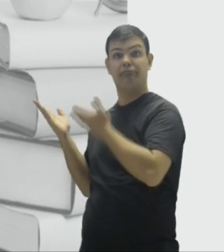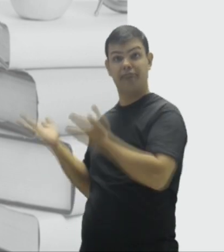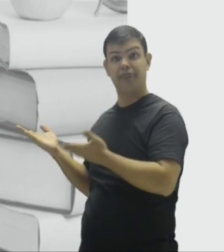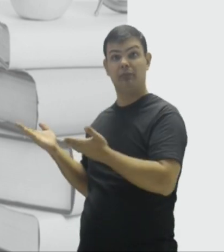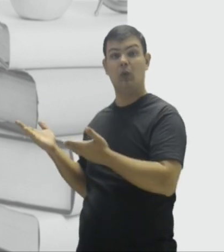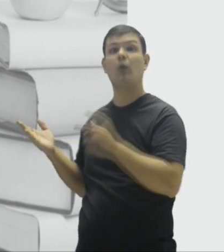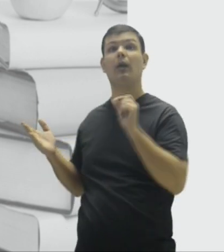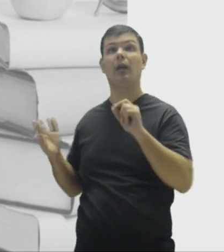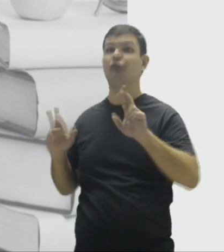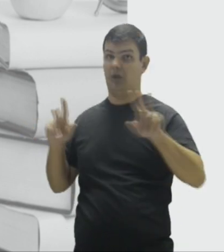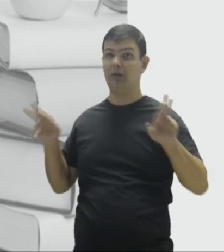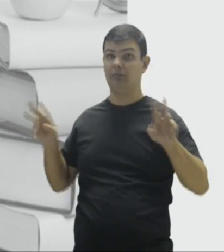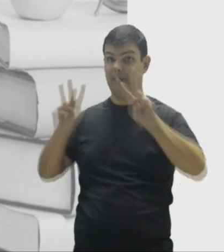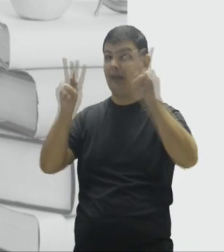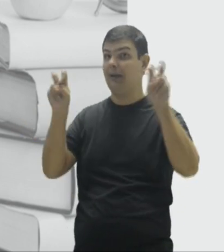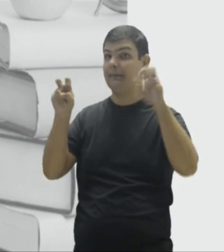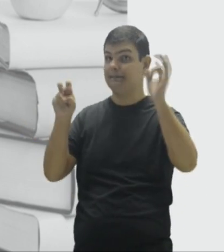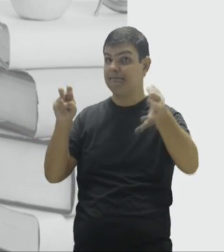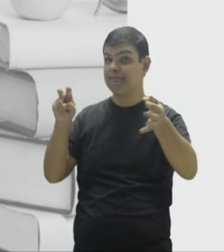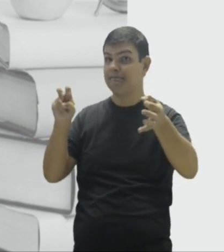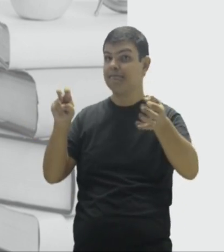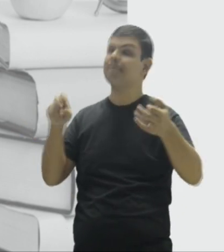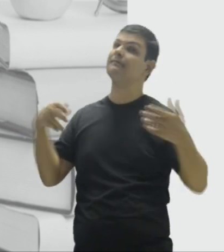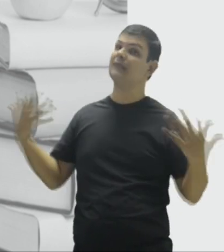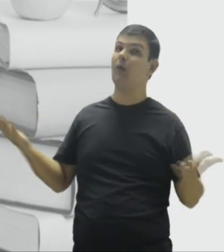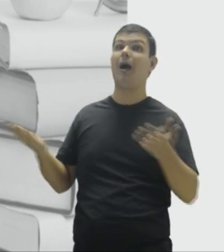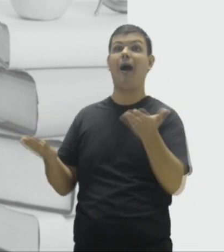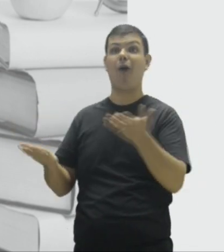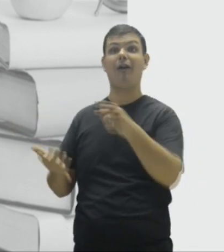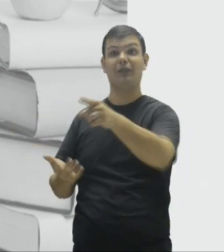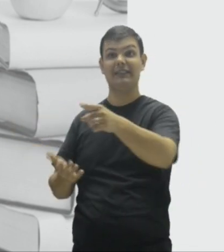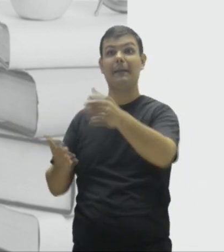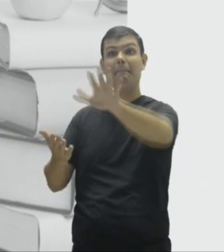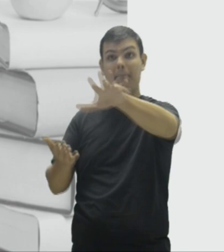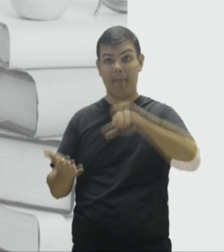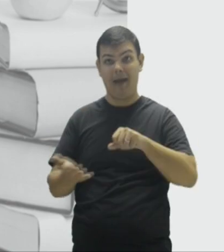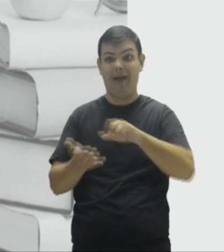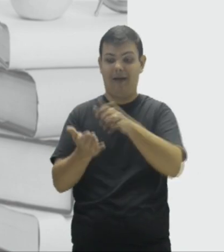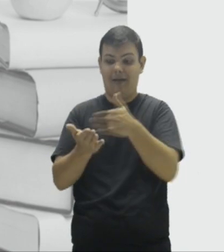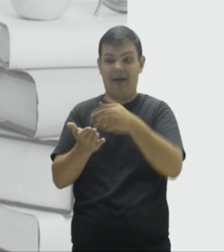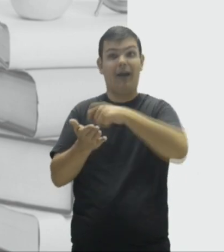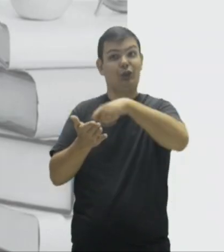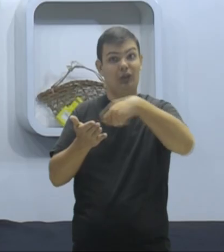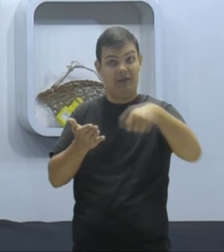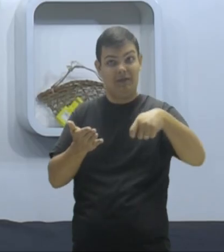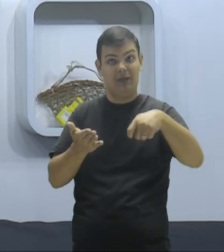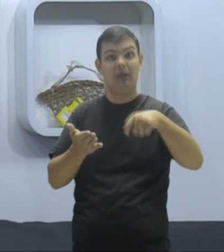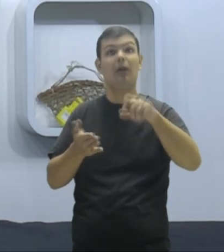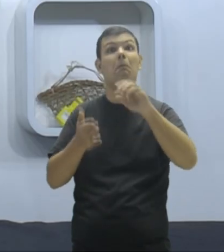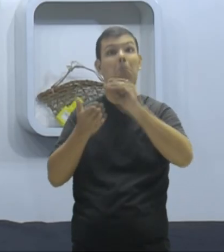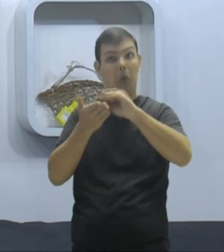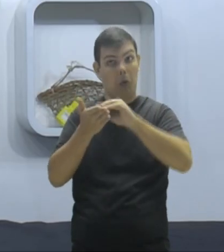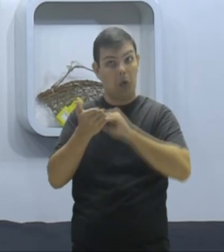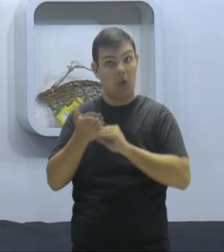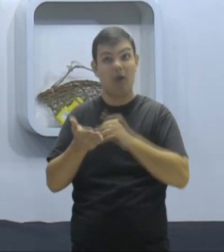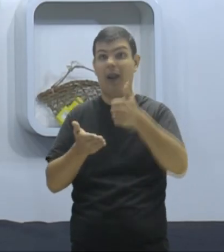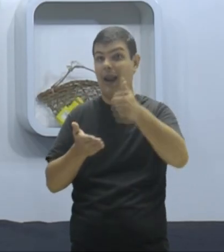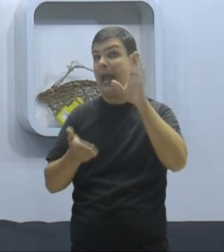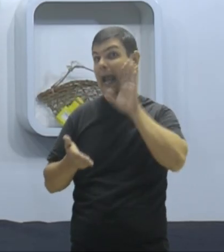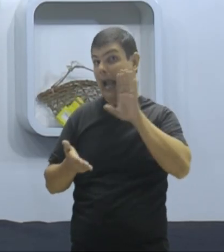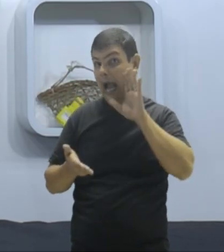sobre diversidade. Agora você vai pegar o seu caderno de história, certo? Faz o cabeçalho bacana,